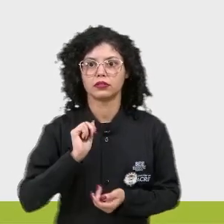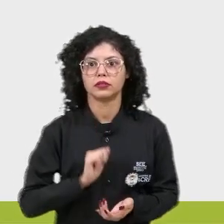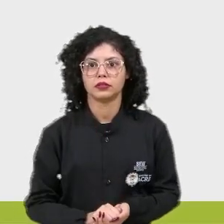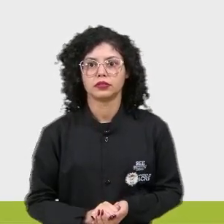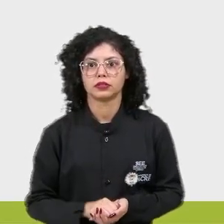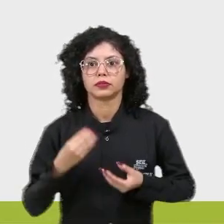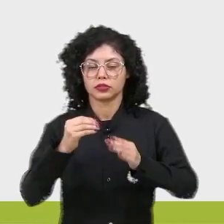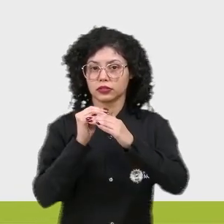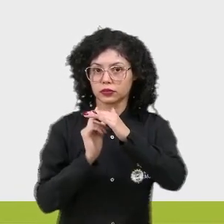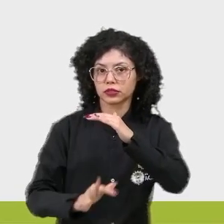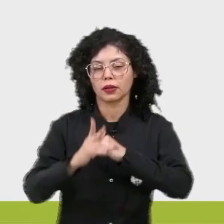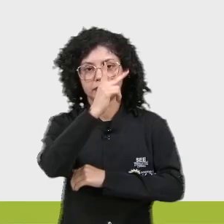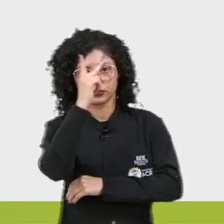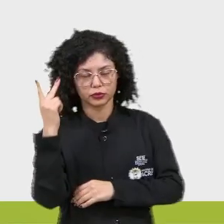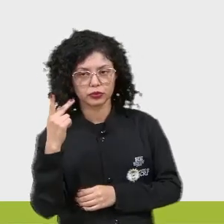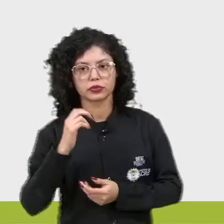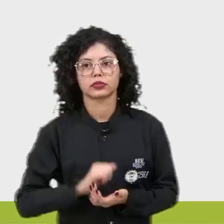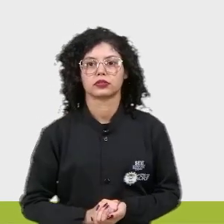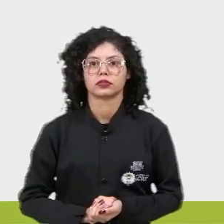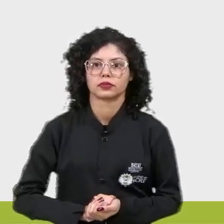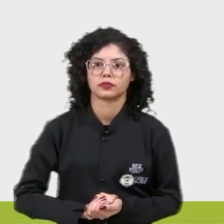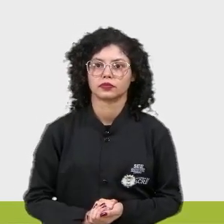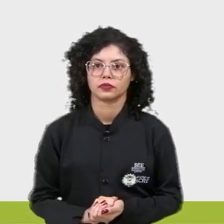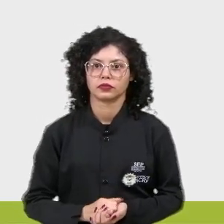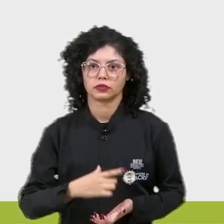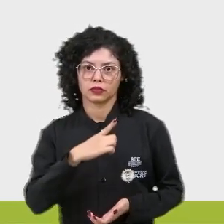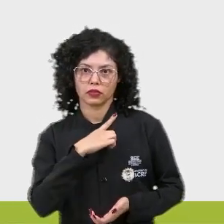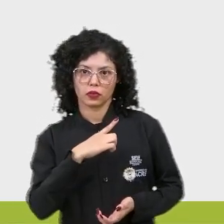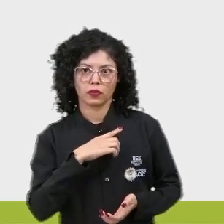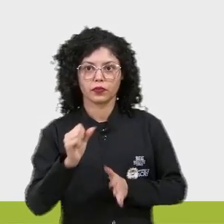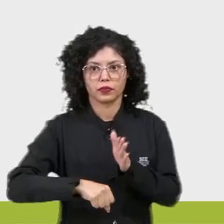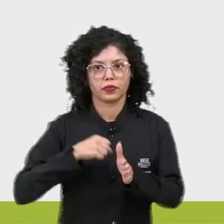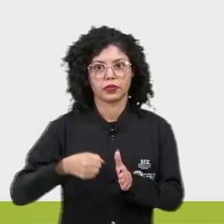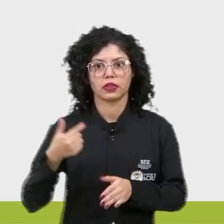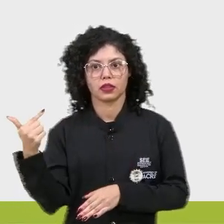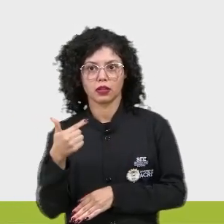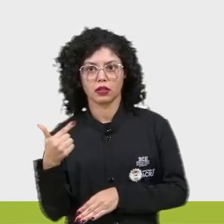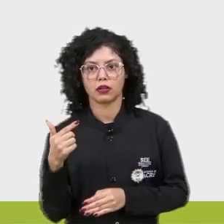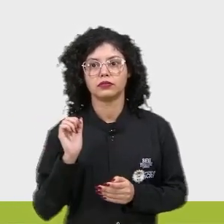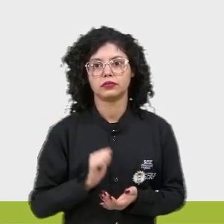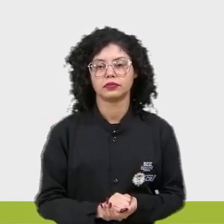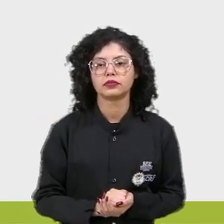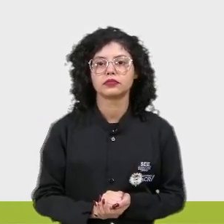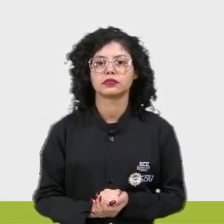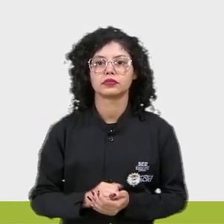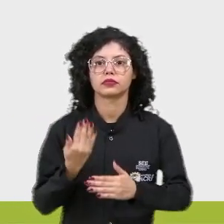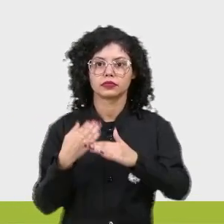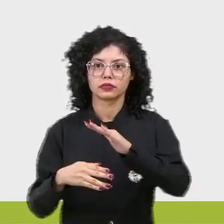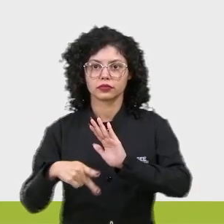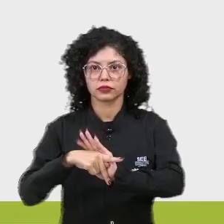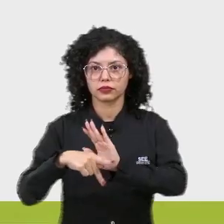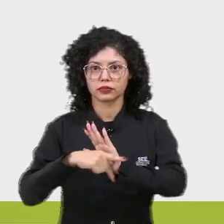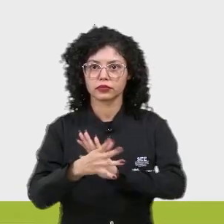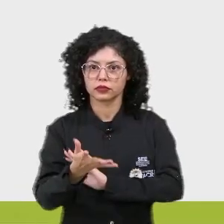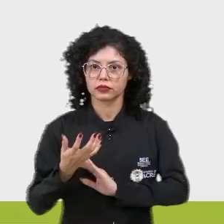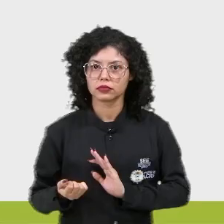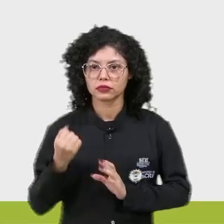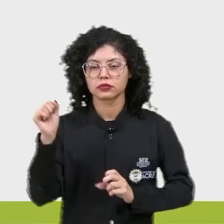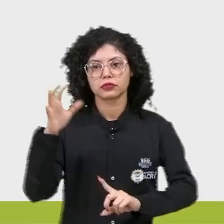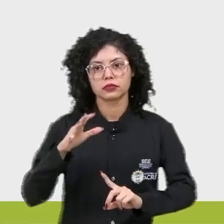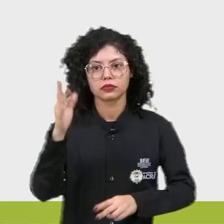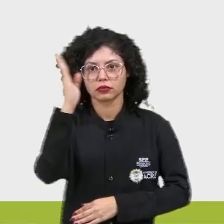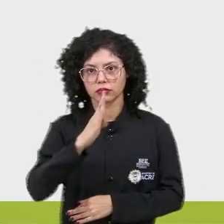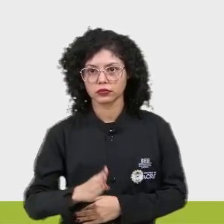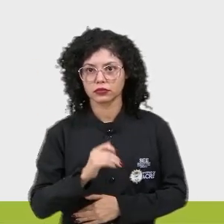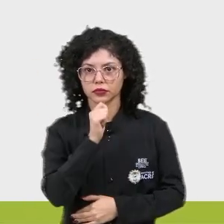para transportar cargas ou pessoas. E o modal ferroviário é o segundo dos modais de transporte que mais recebe investimento